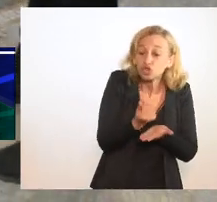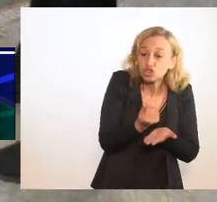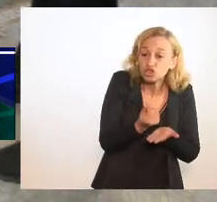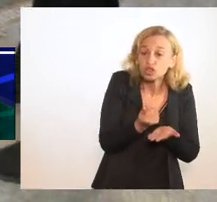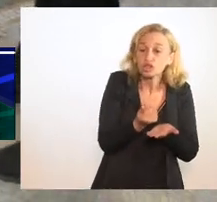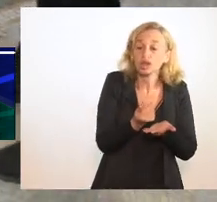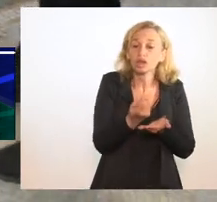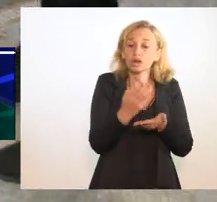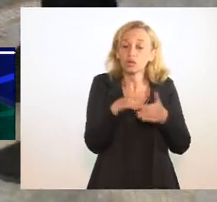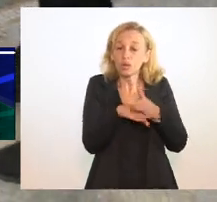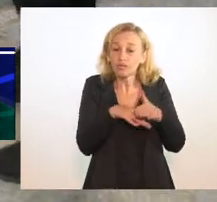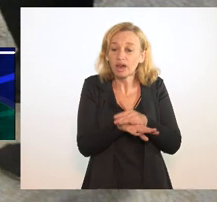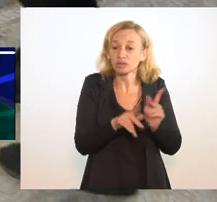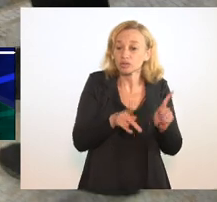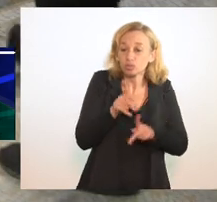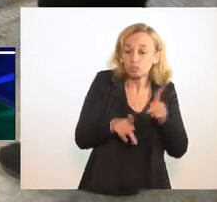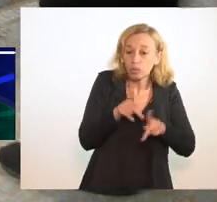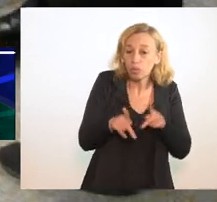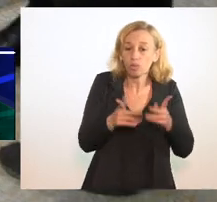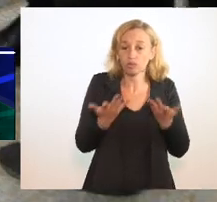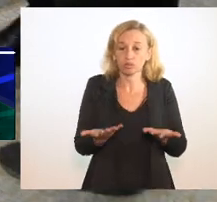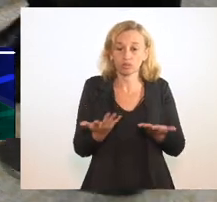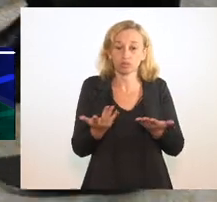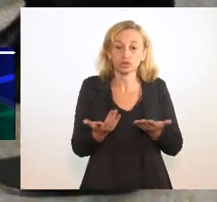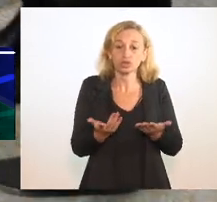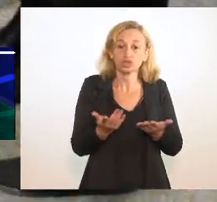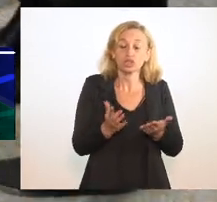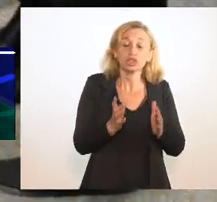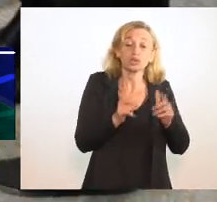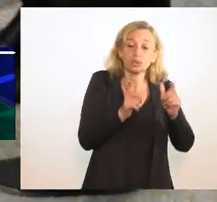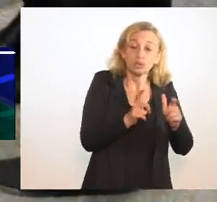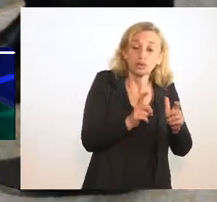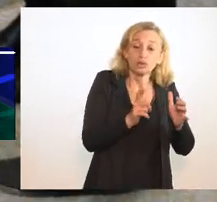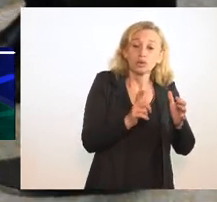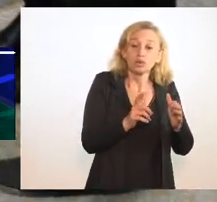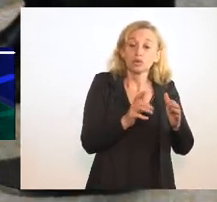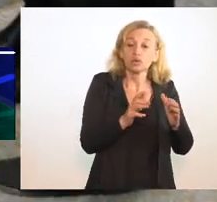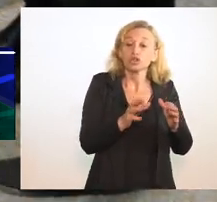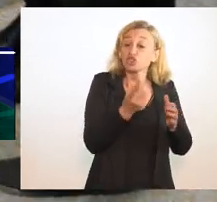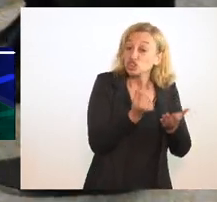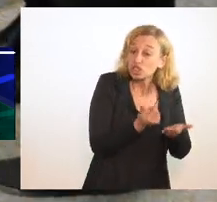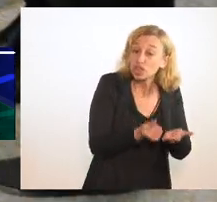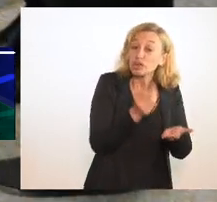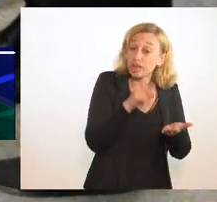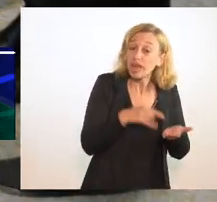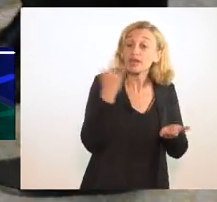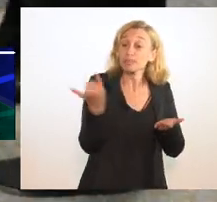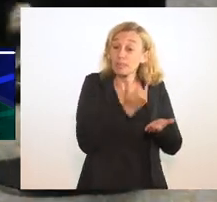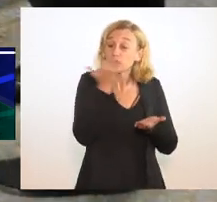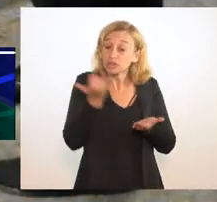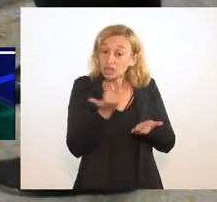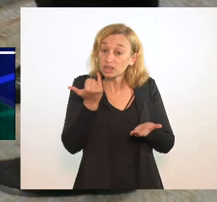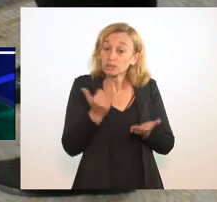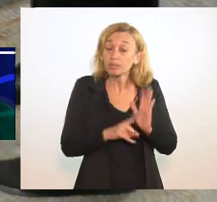à torta e à direita em fundos que são tão essenciais e importantes para